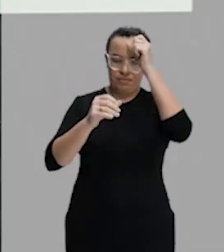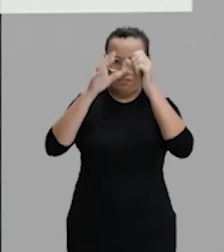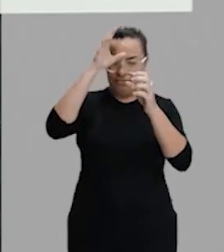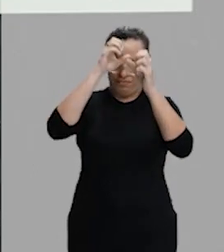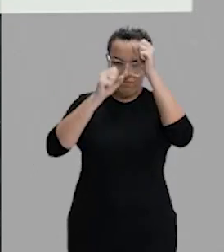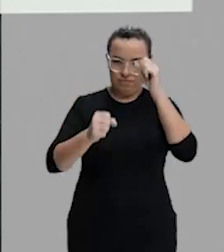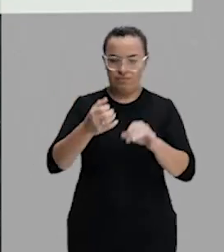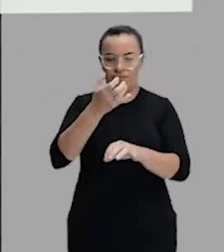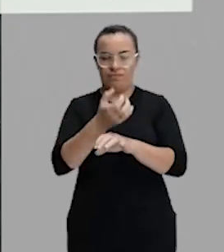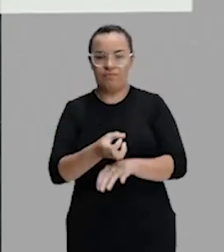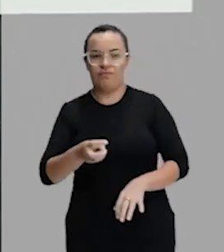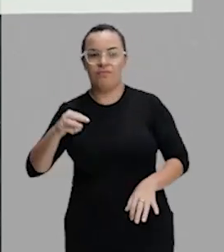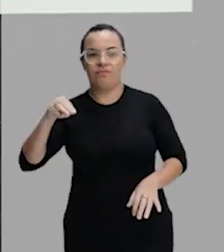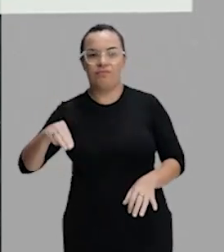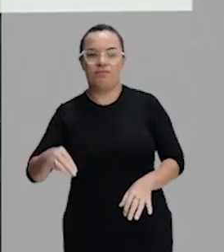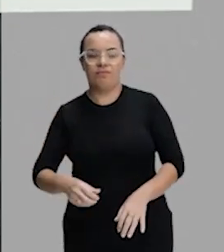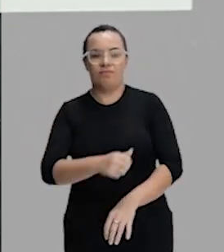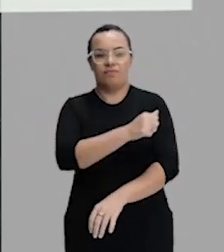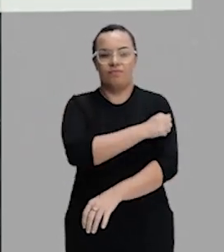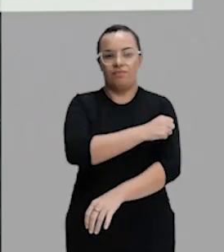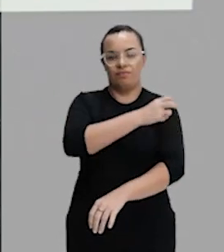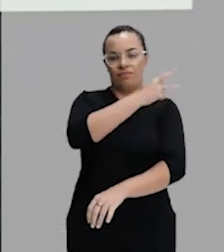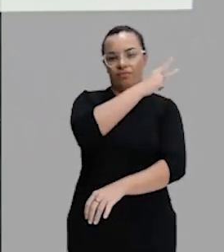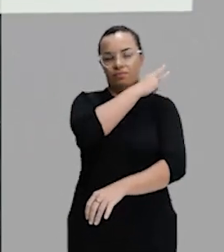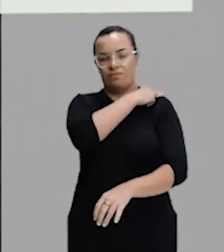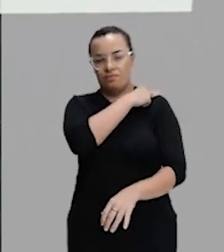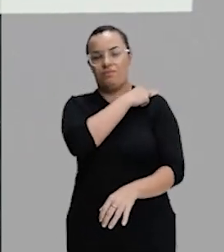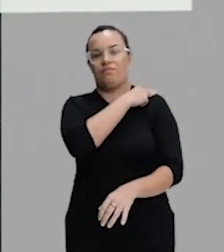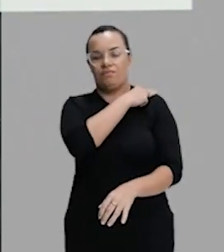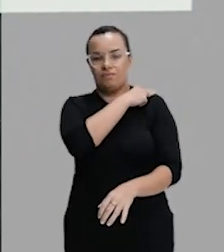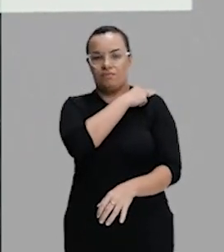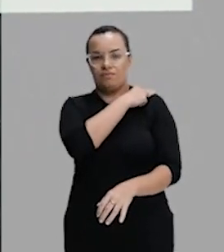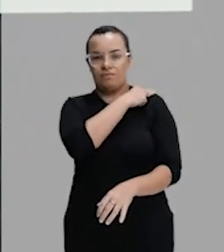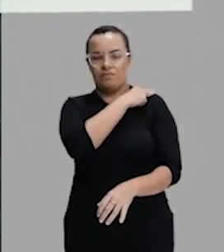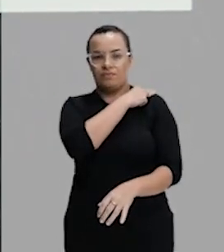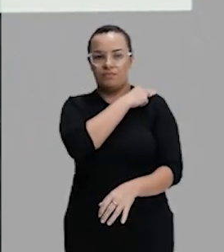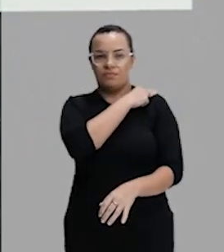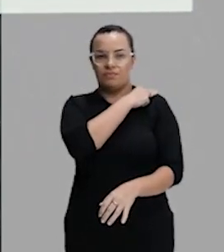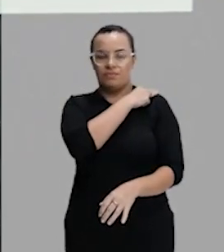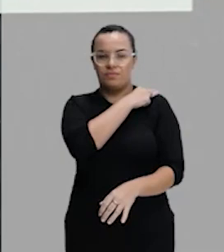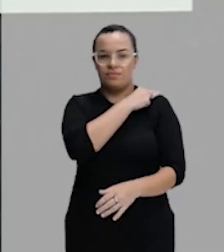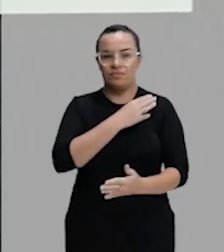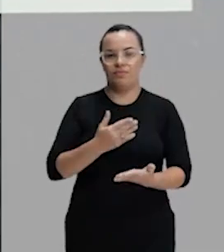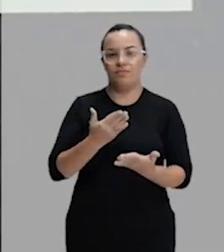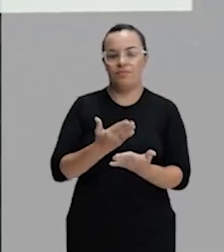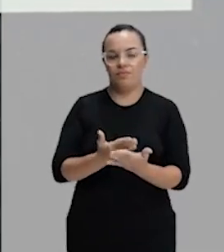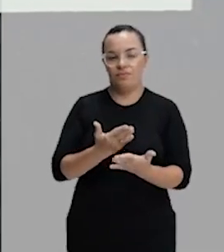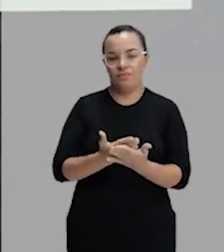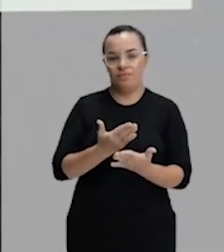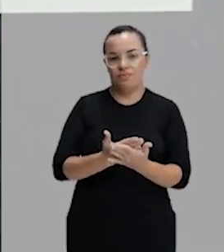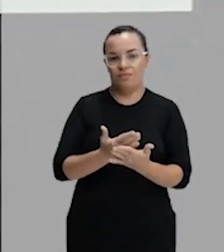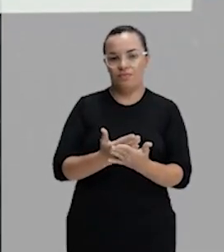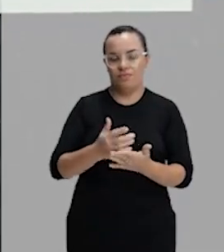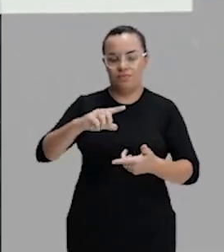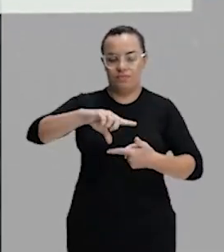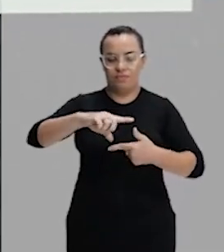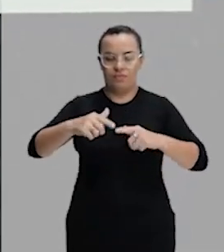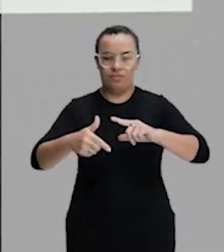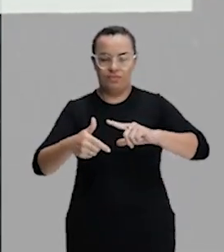uma aula de matemática para os alunos da terceira série do ensino médio, turma. A gente está estudando